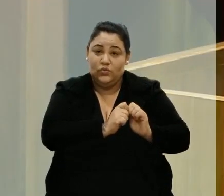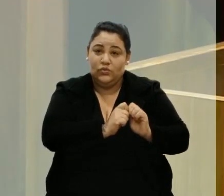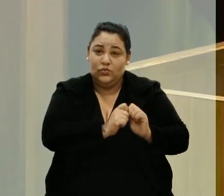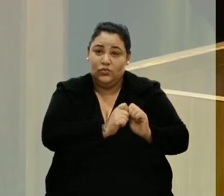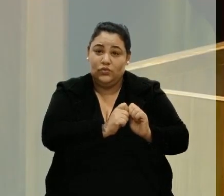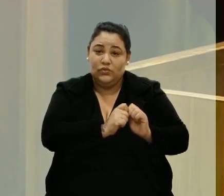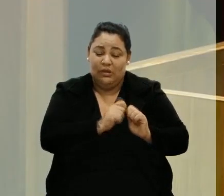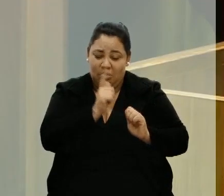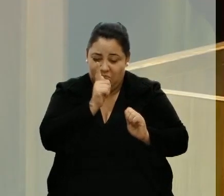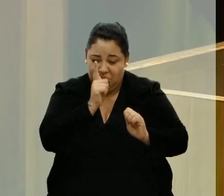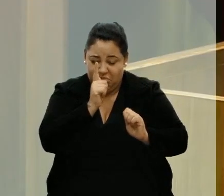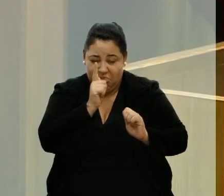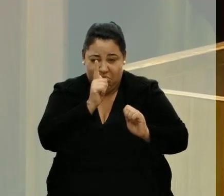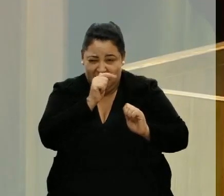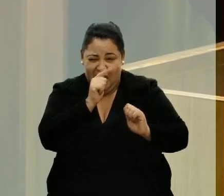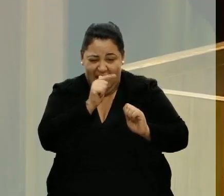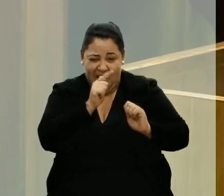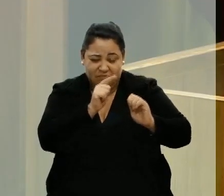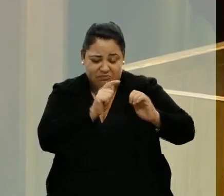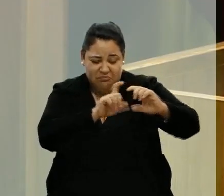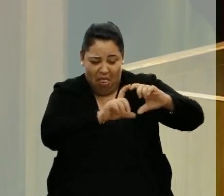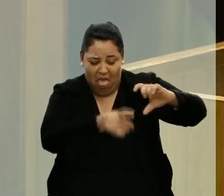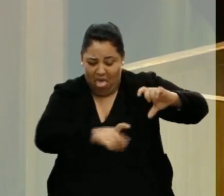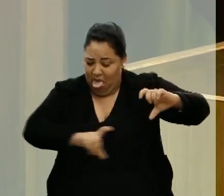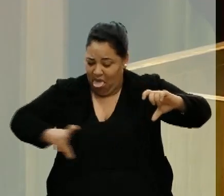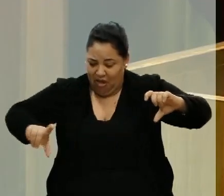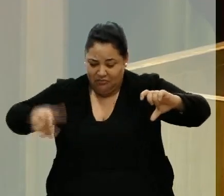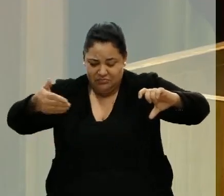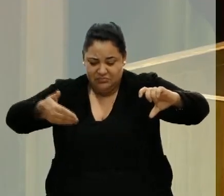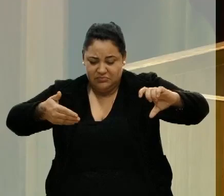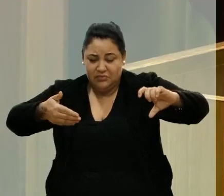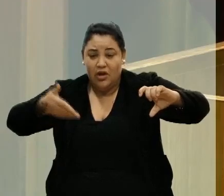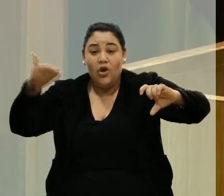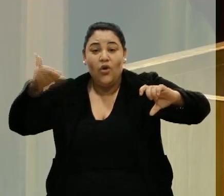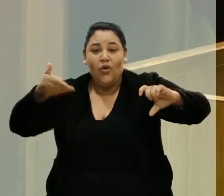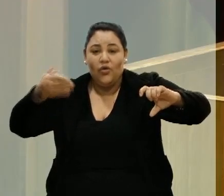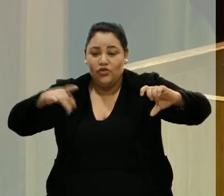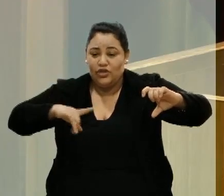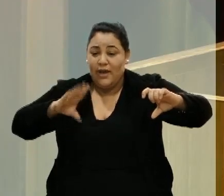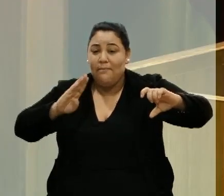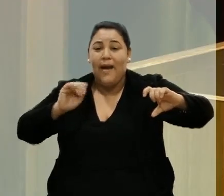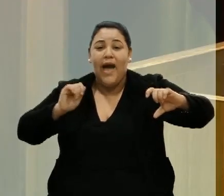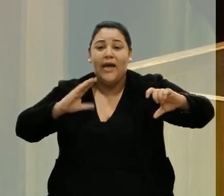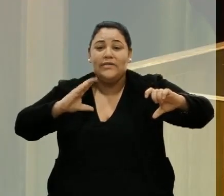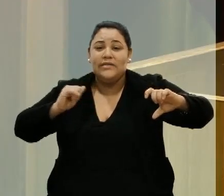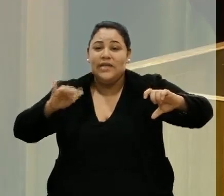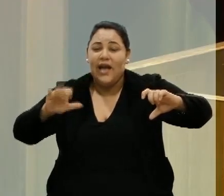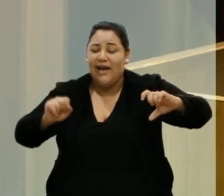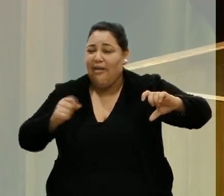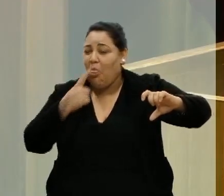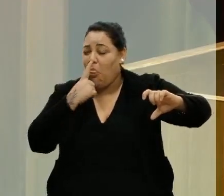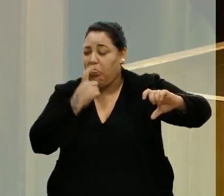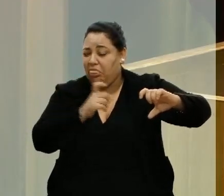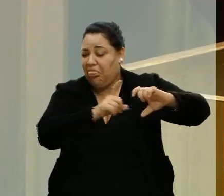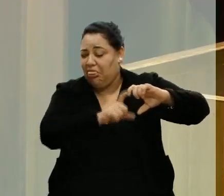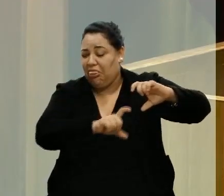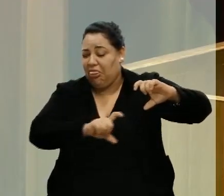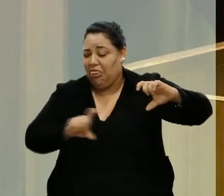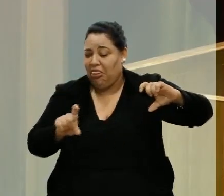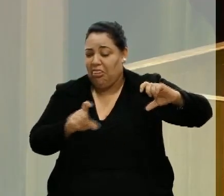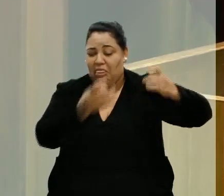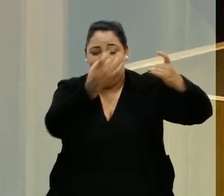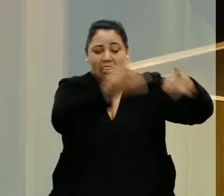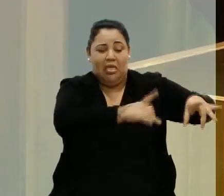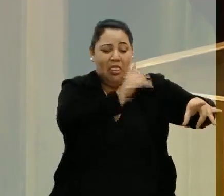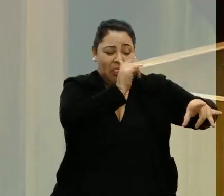domínio. Hoje é bacia de captação. Aquele esgoto vai tudo lá para a represa. E quem que